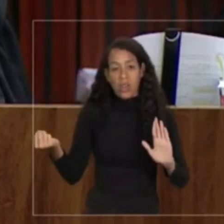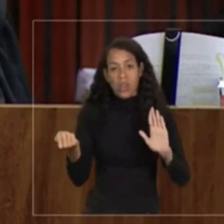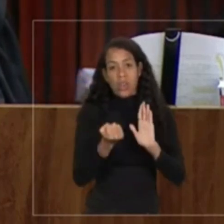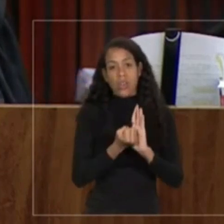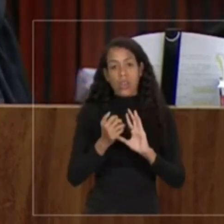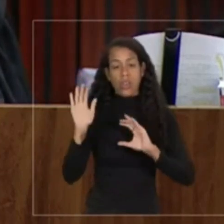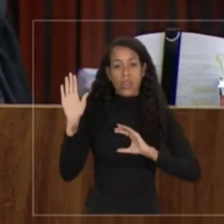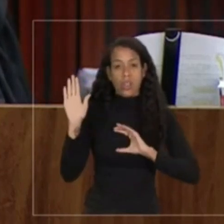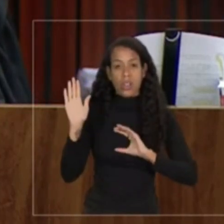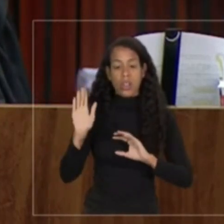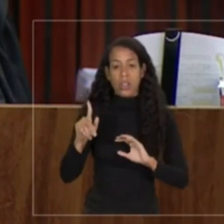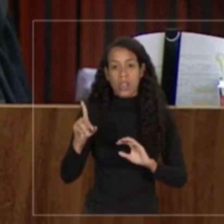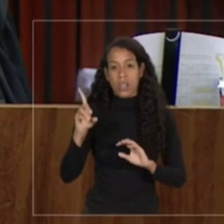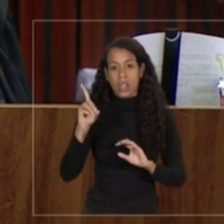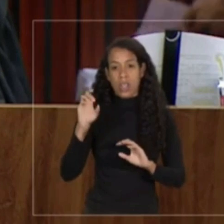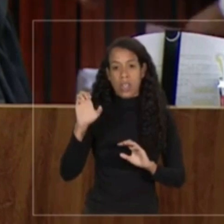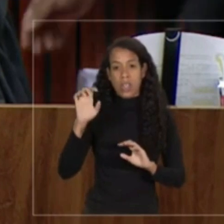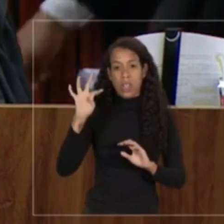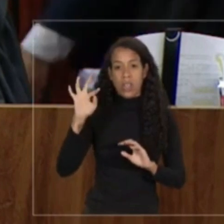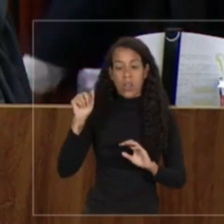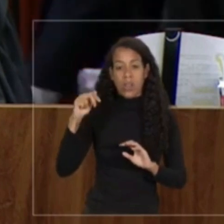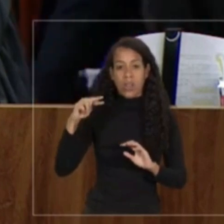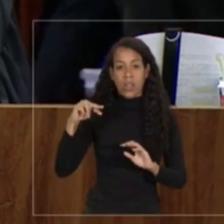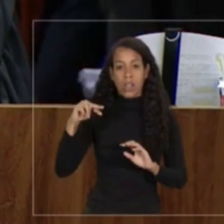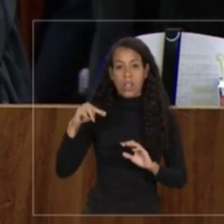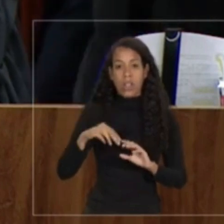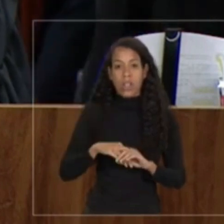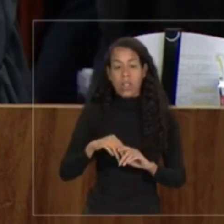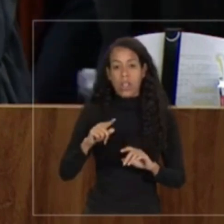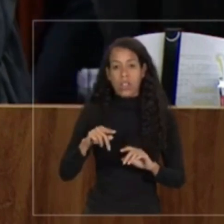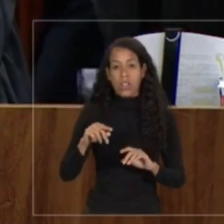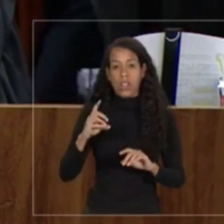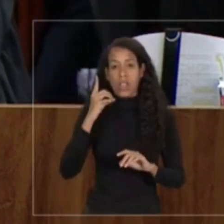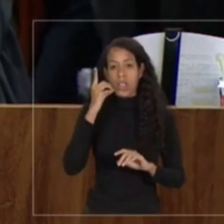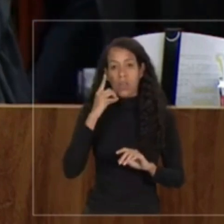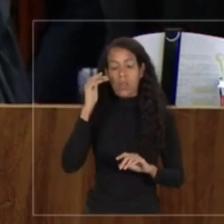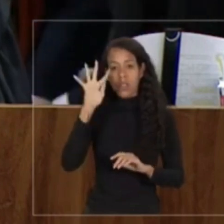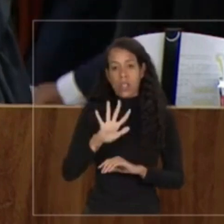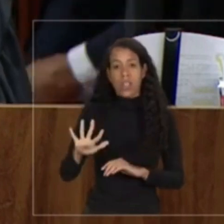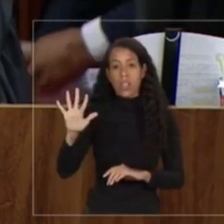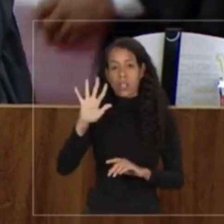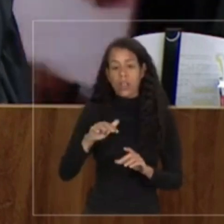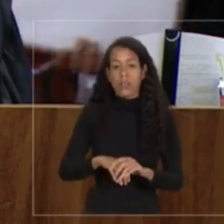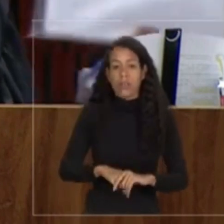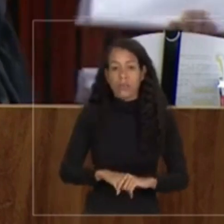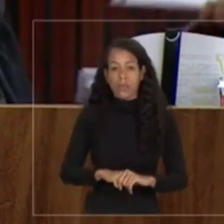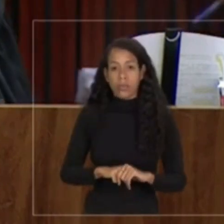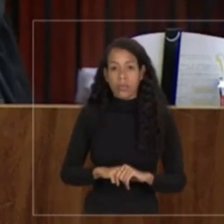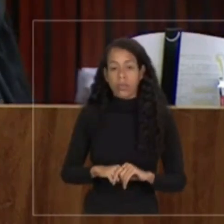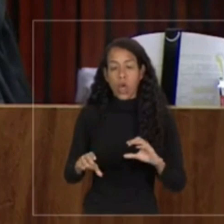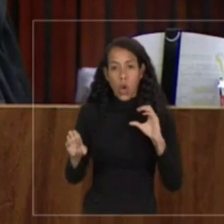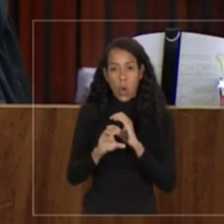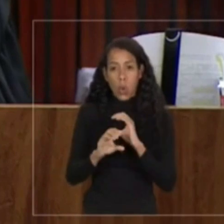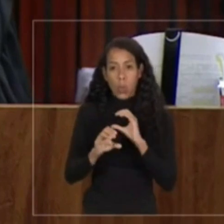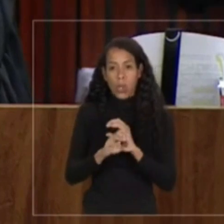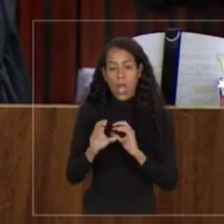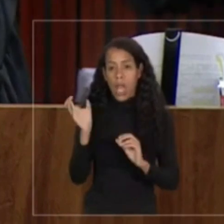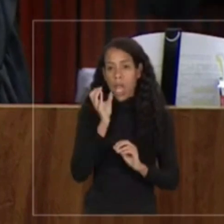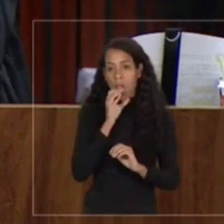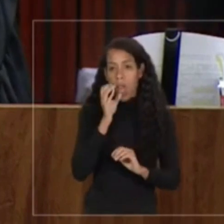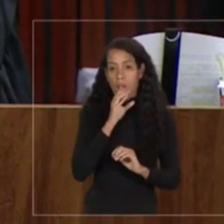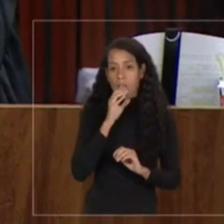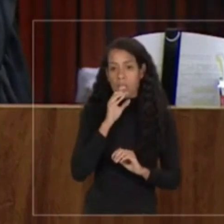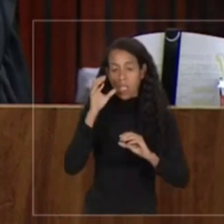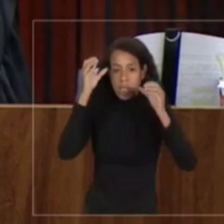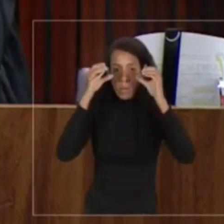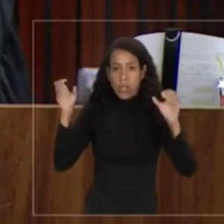do recorrido Deltan Martinazzo Dallagnol ao cargo de deputado federal, comunicando-se de imediato